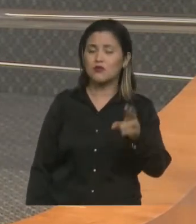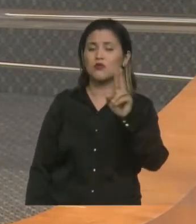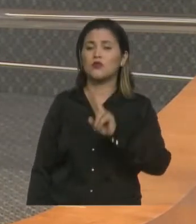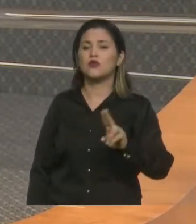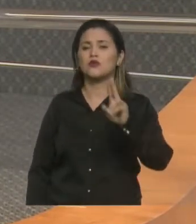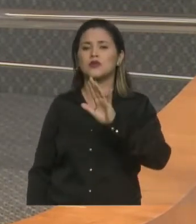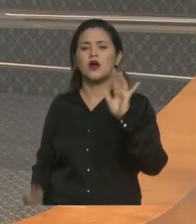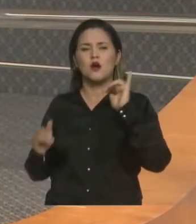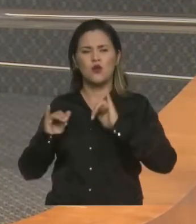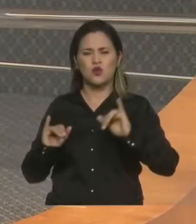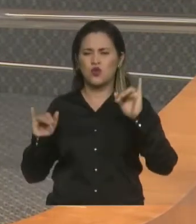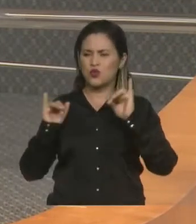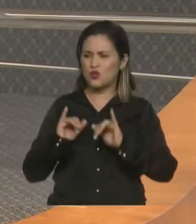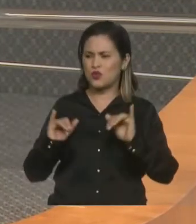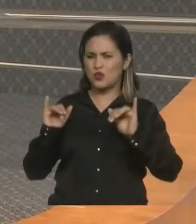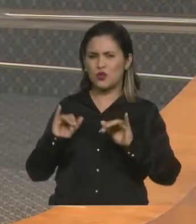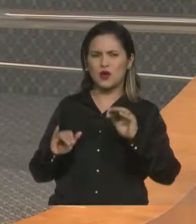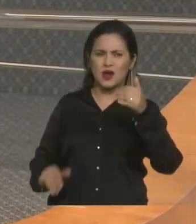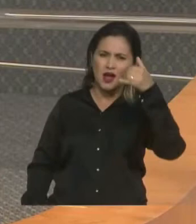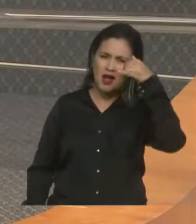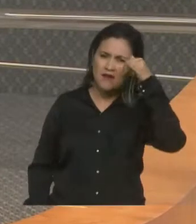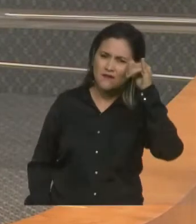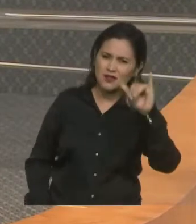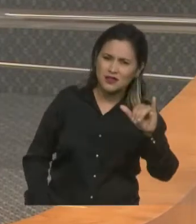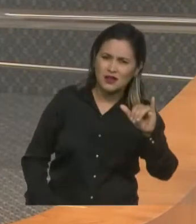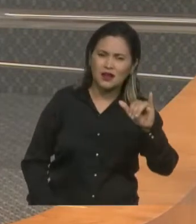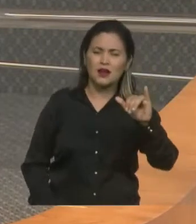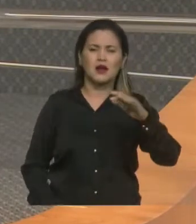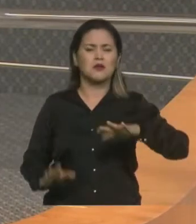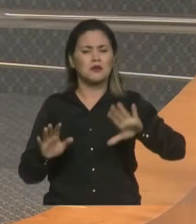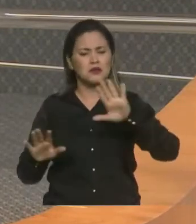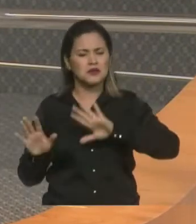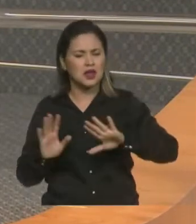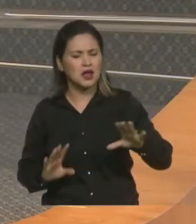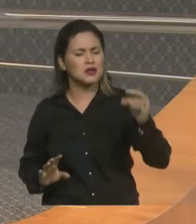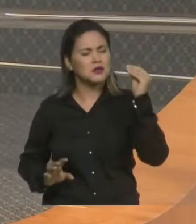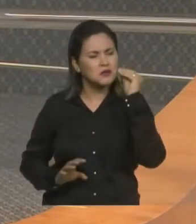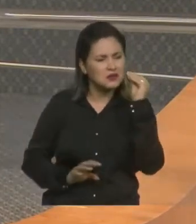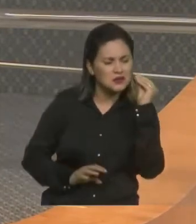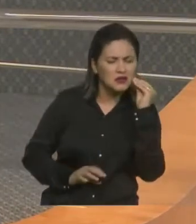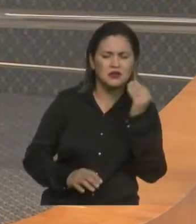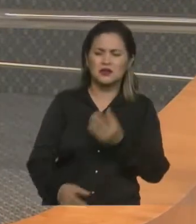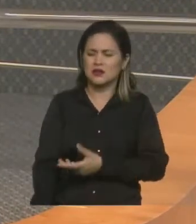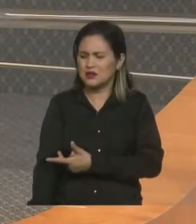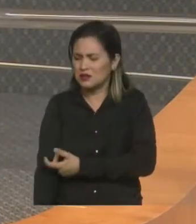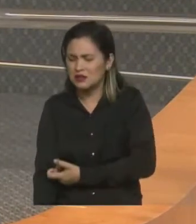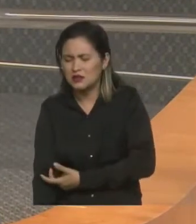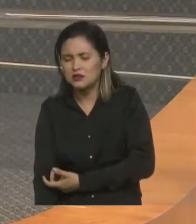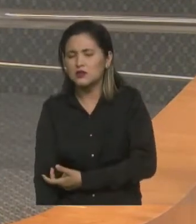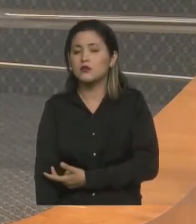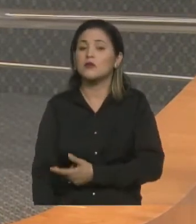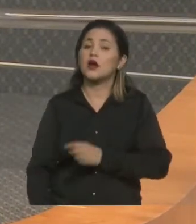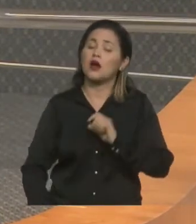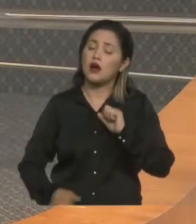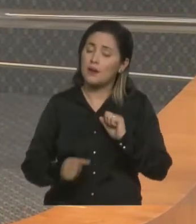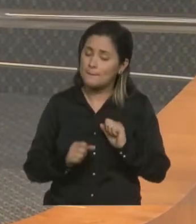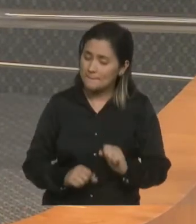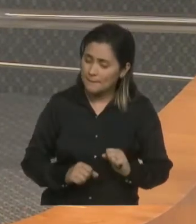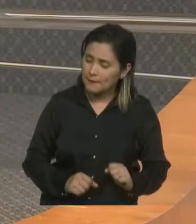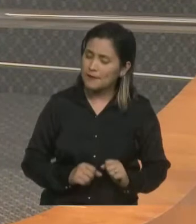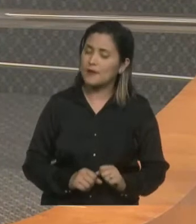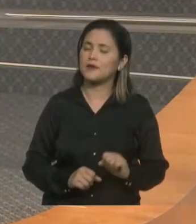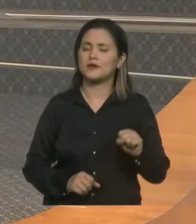esses problemas, existem iniciativas parlamentares que querem fazer os ajustes. Hoje nós coletamos as assinaturas,